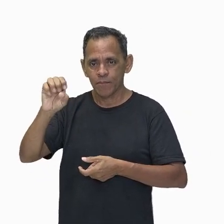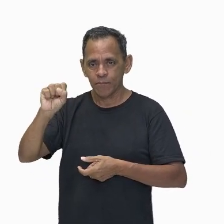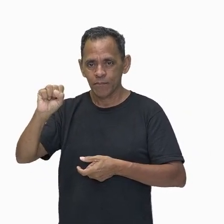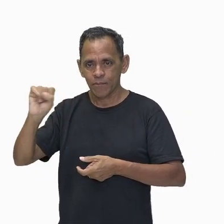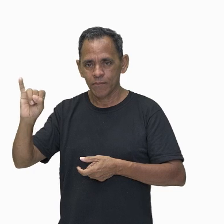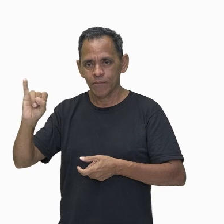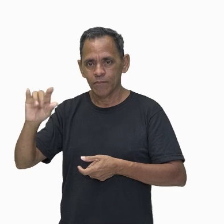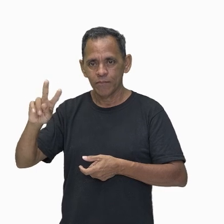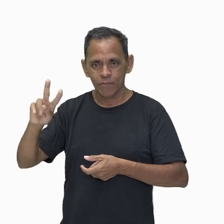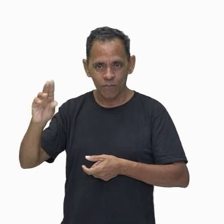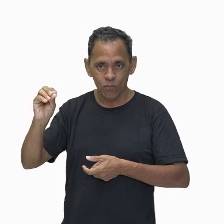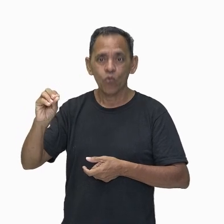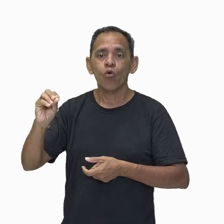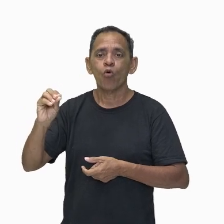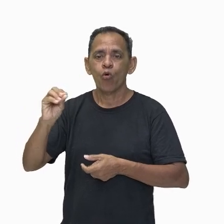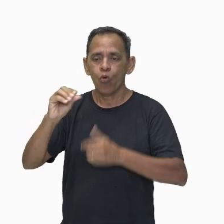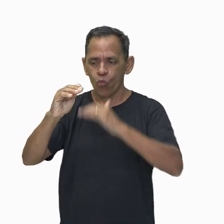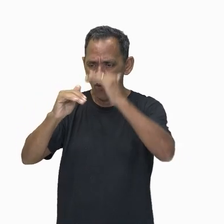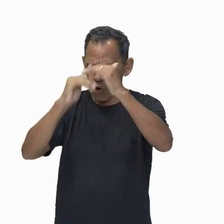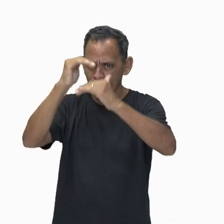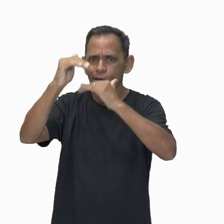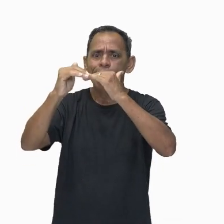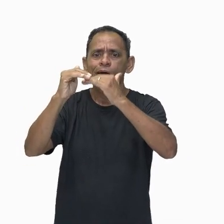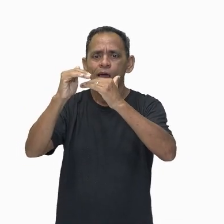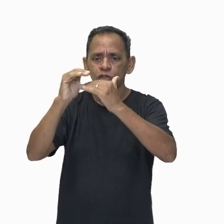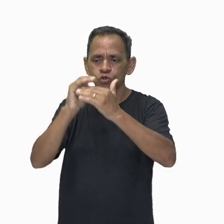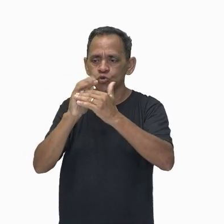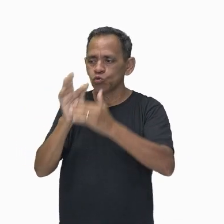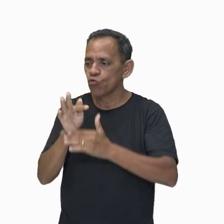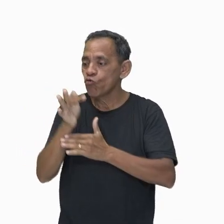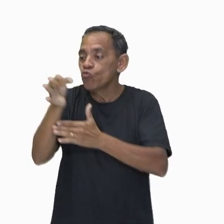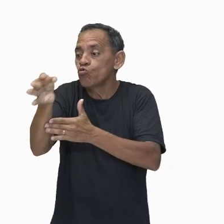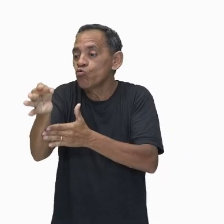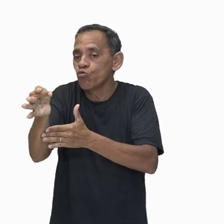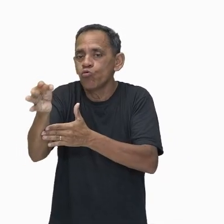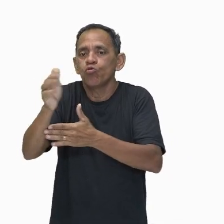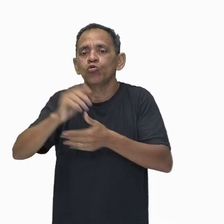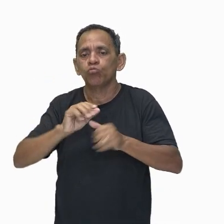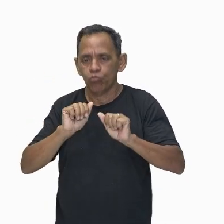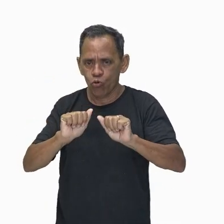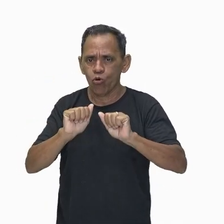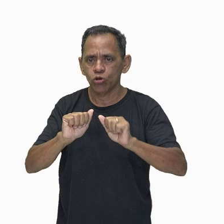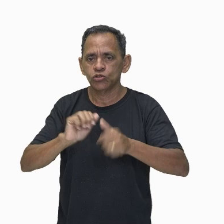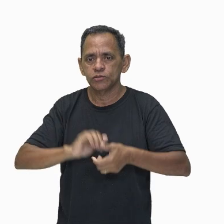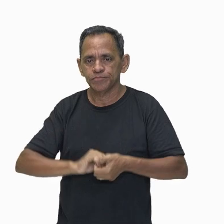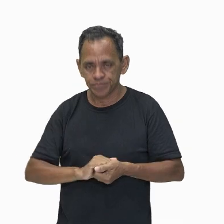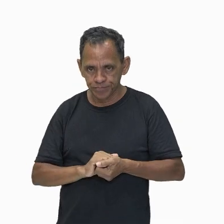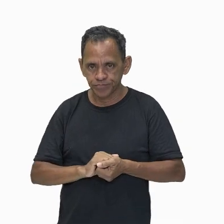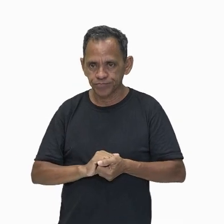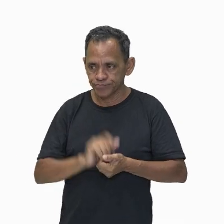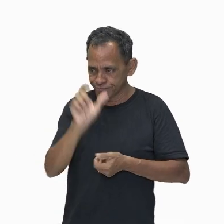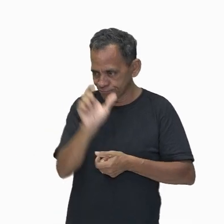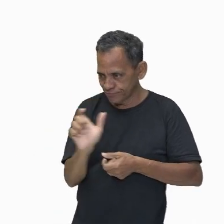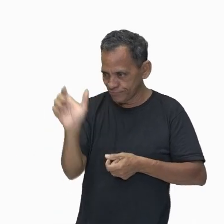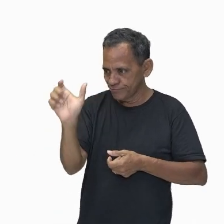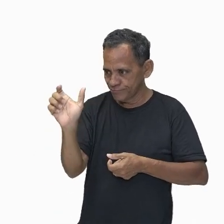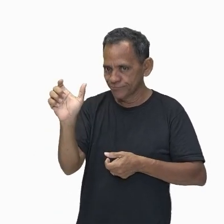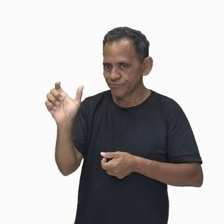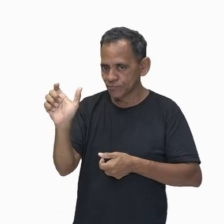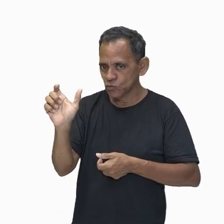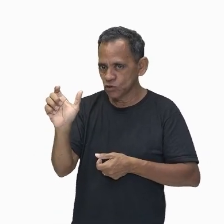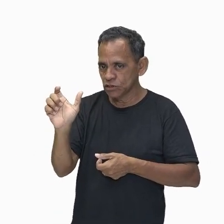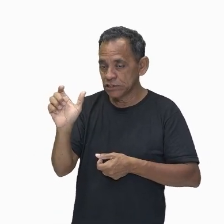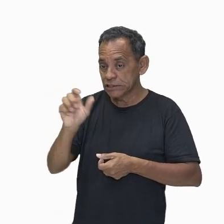progresso, adiante, à frente. Então, o movimento progressivo, ele se dá quando a velocidade